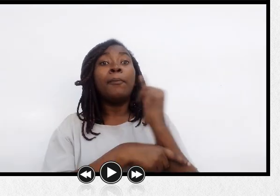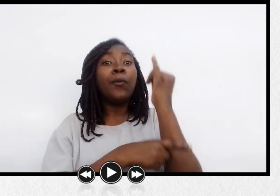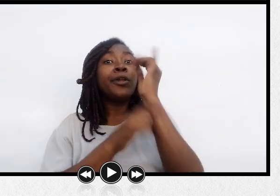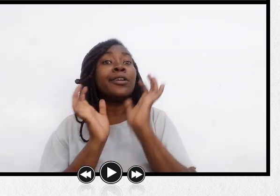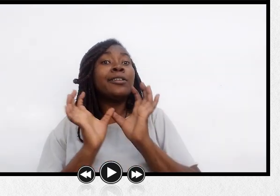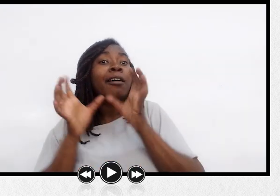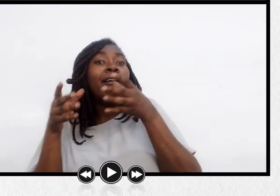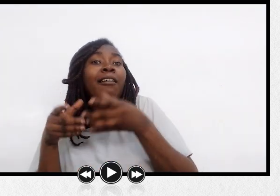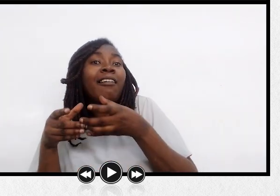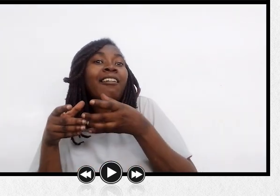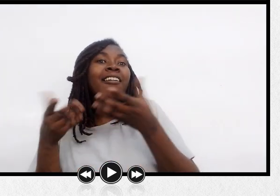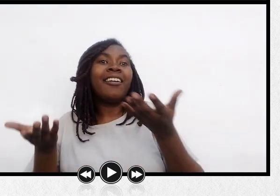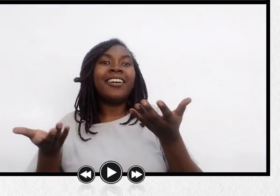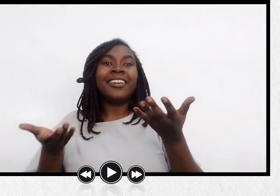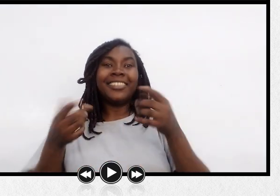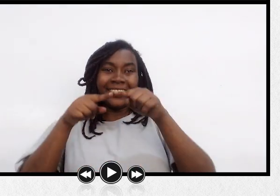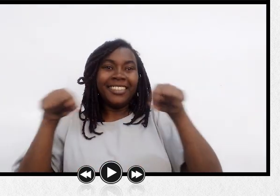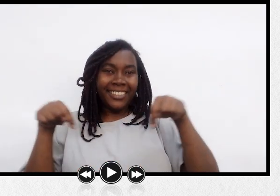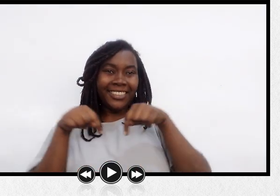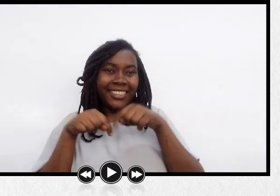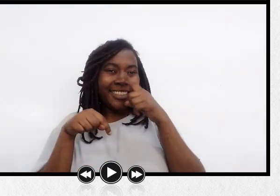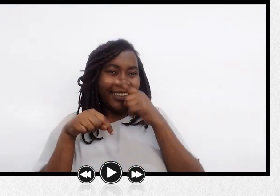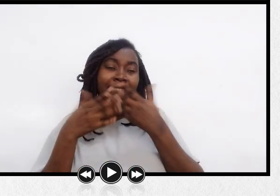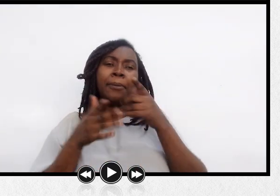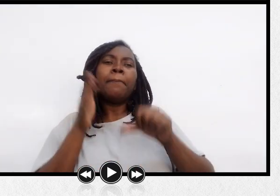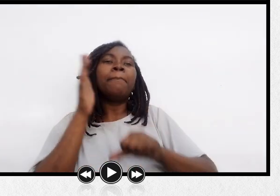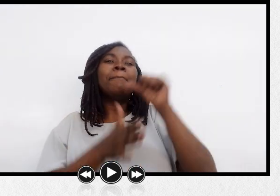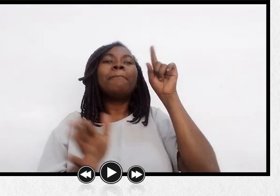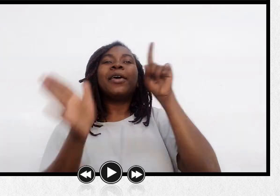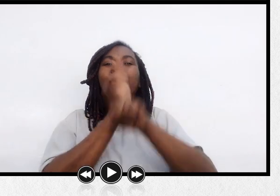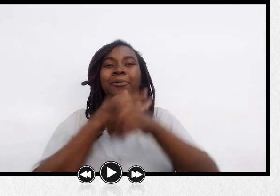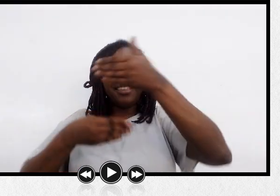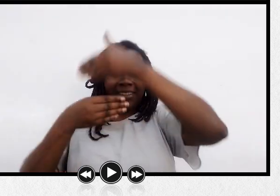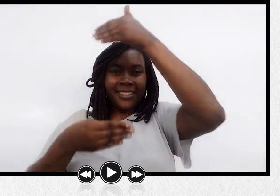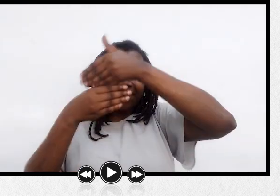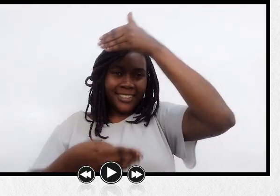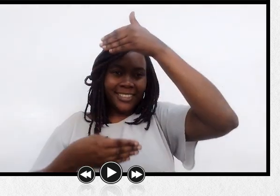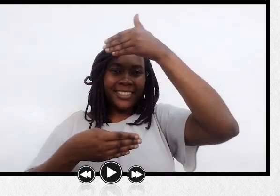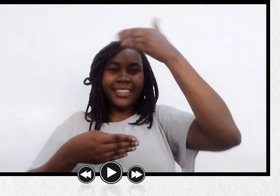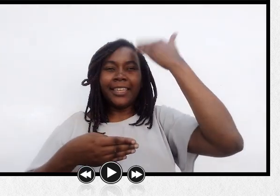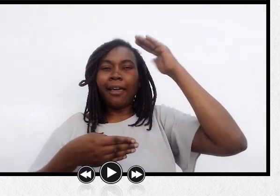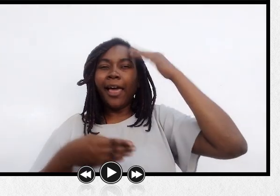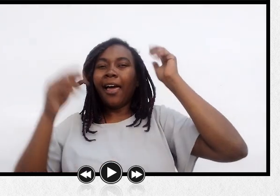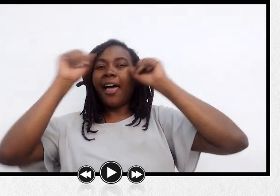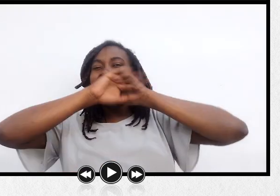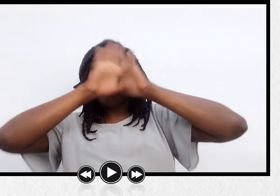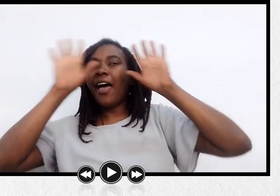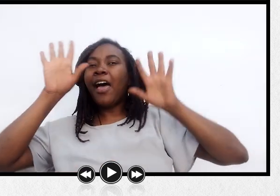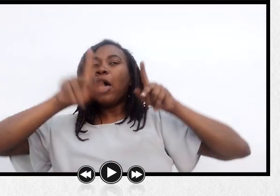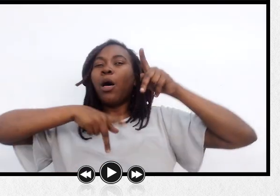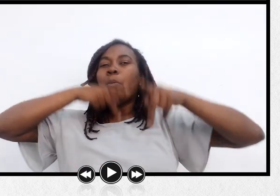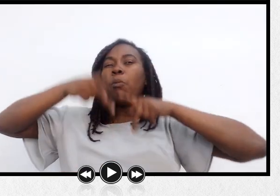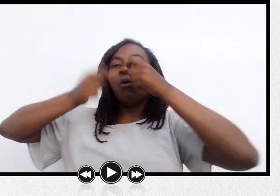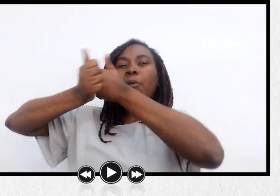de bacia. Então eu queria aqui, como uma primeira pergunta, por uma abertura aqui da nossa compreensão, do nosso público que nos